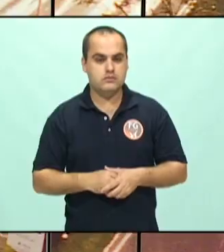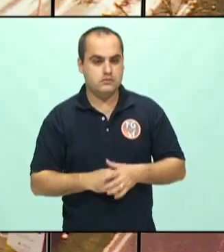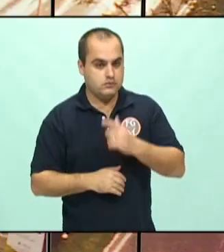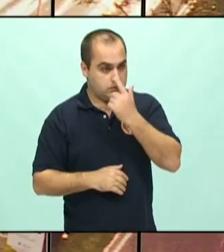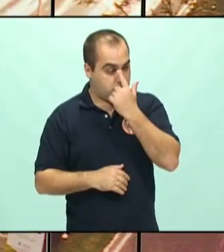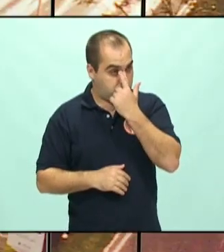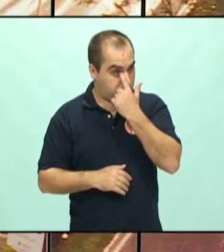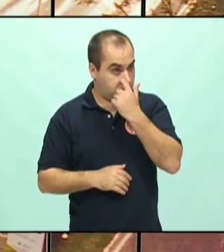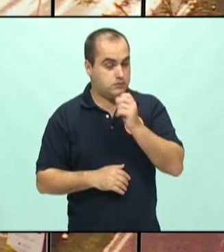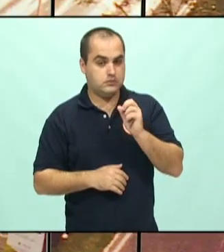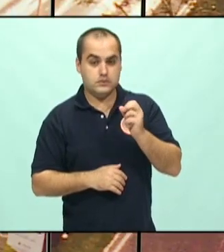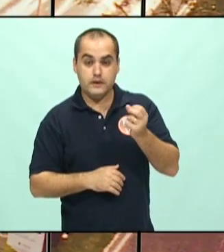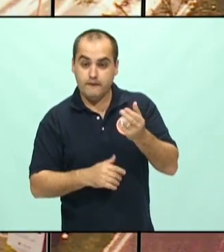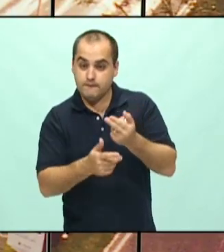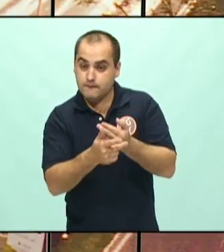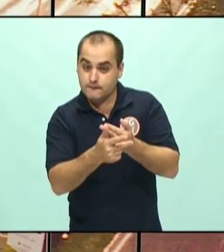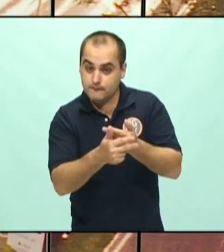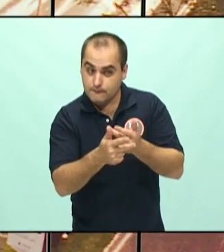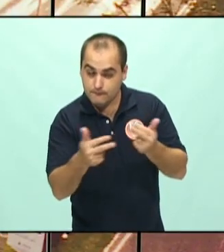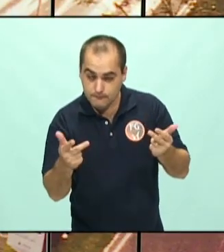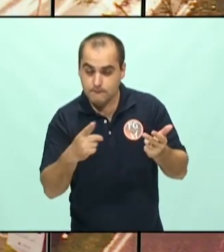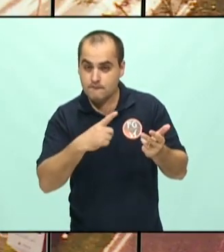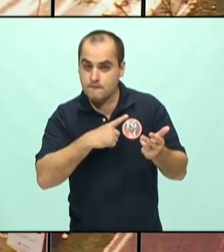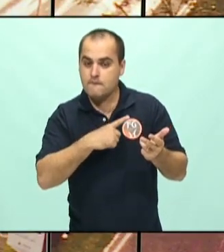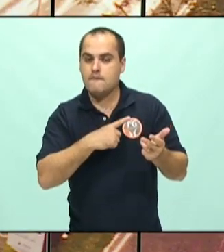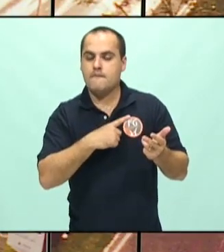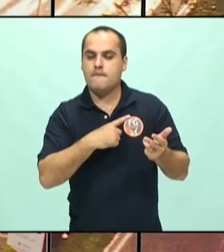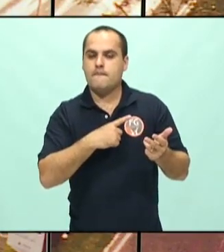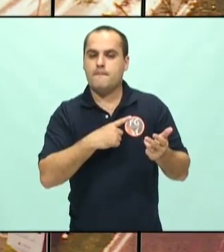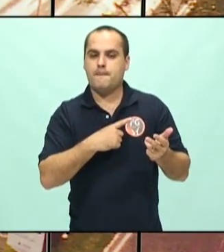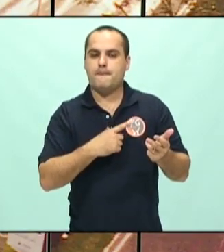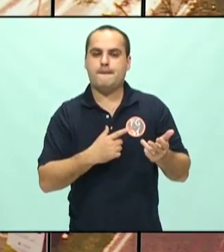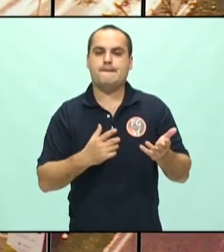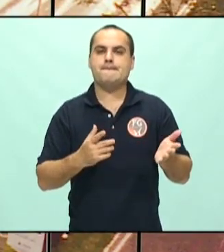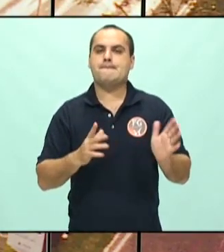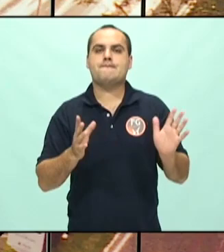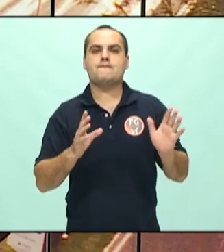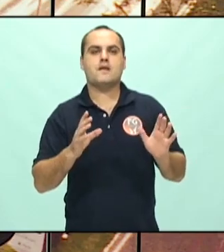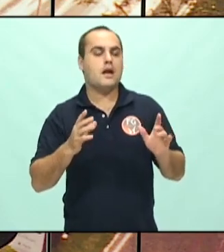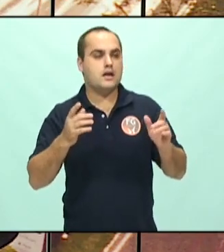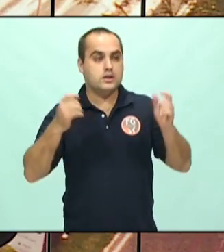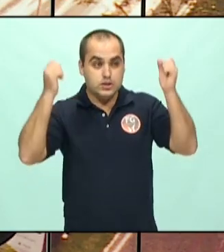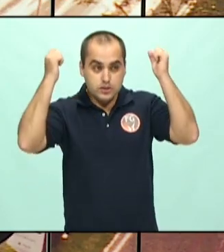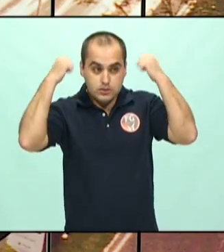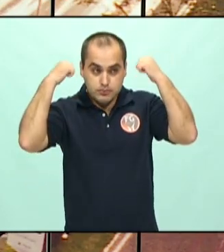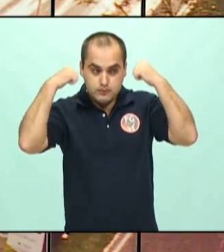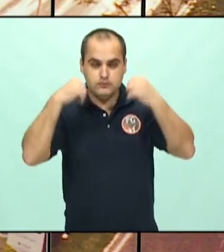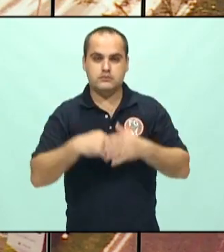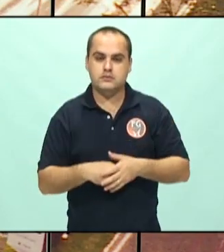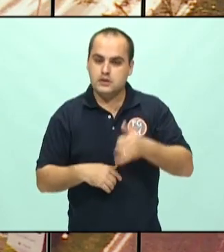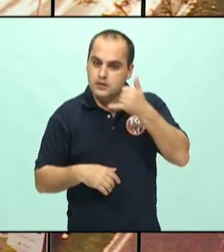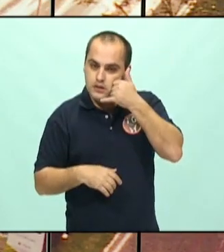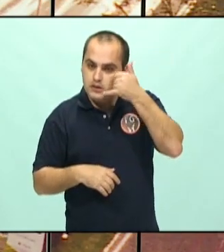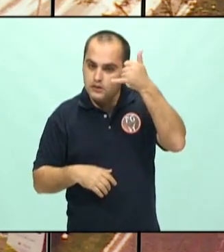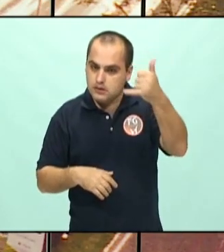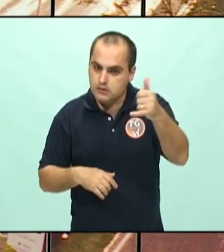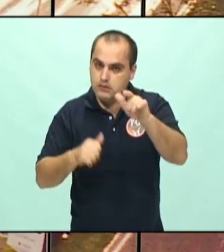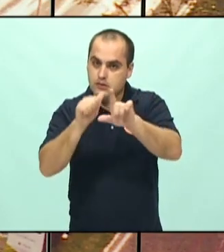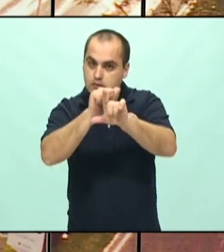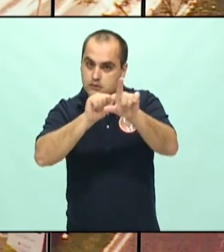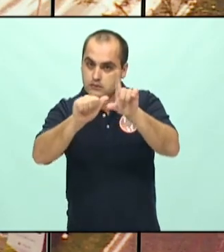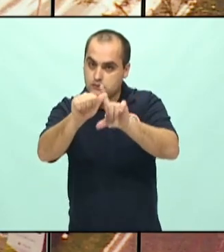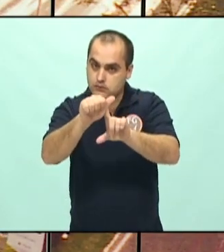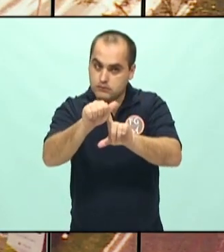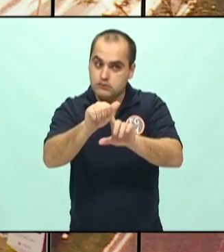após vários eram colocados entrar de chapecó ligava pra assistência social de